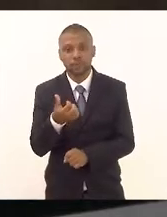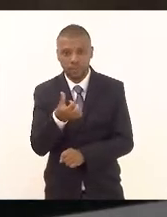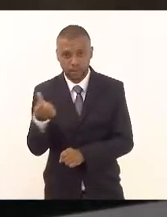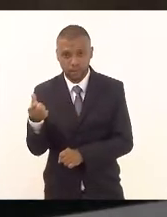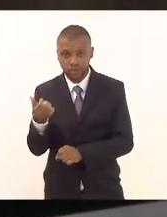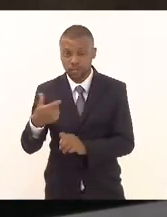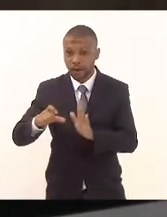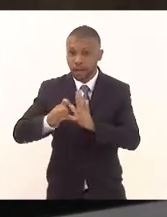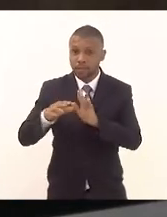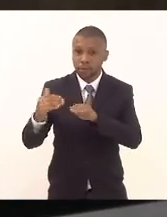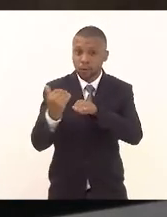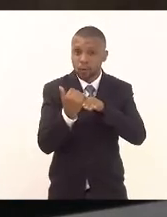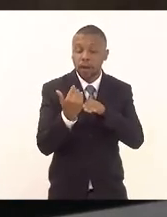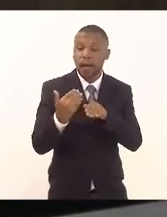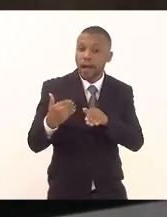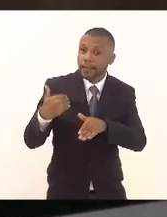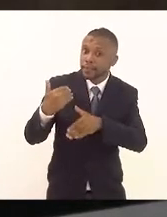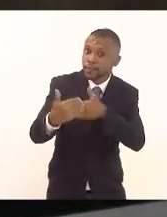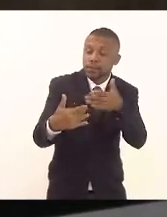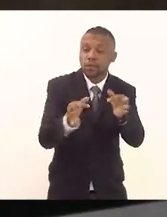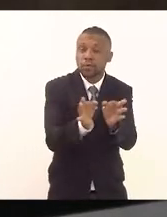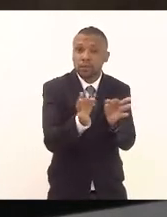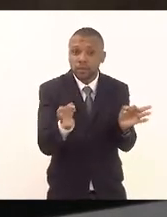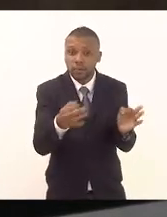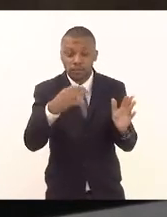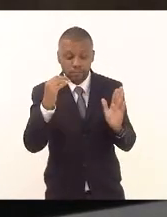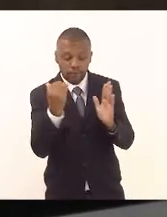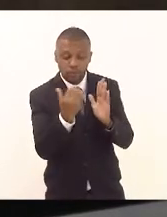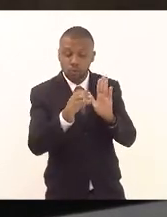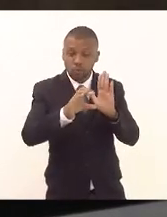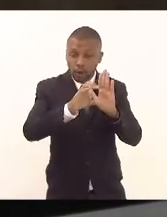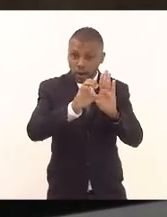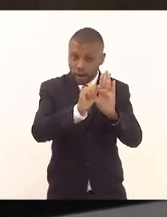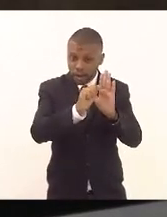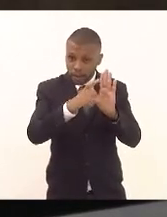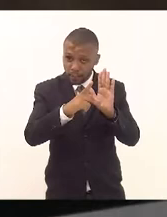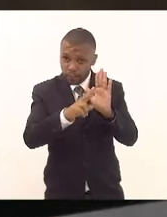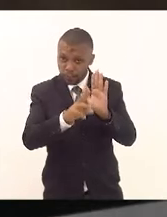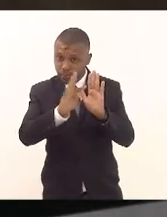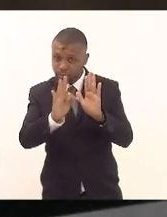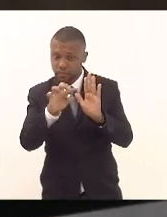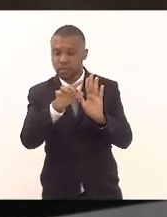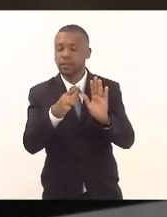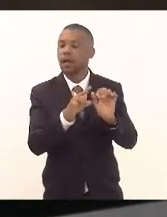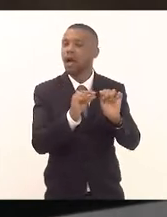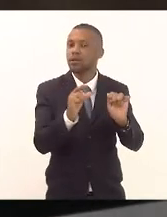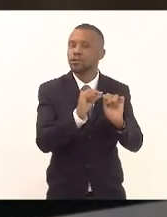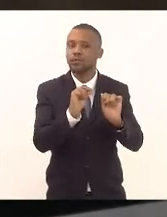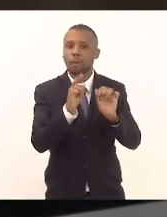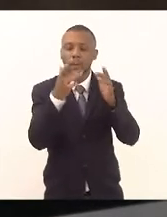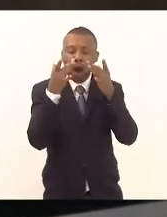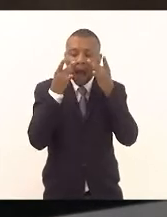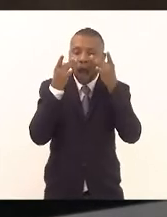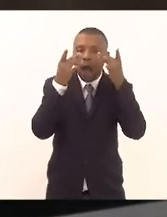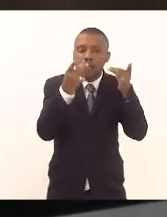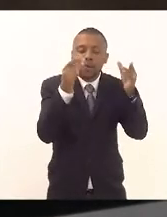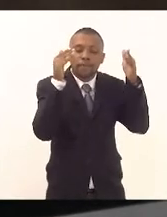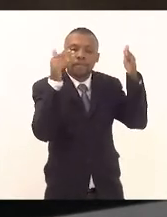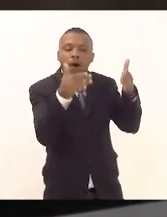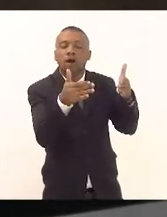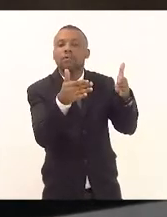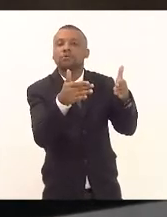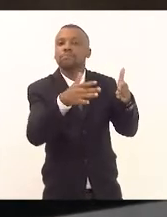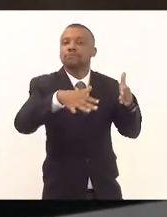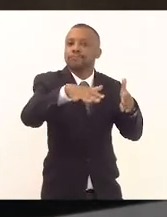único. A tramitação simplificada prevista no caput deste artigo poderá se ater de forma exclusiva